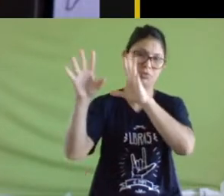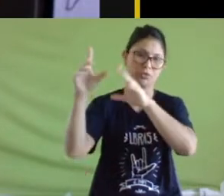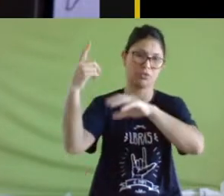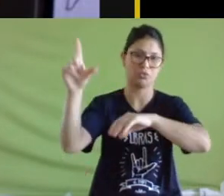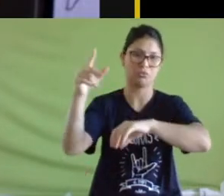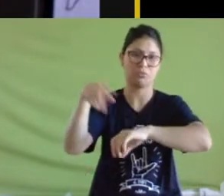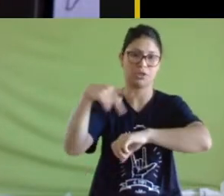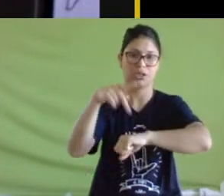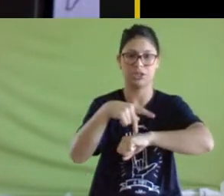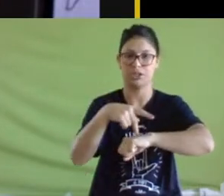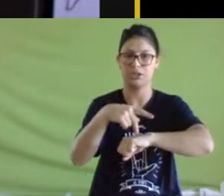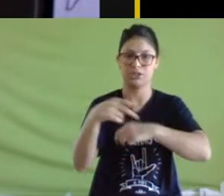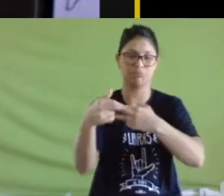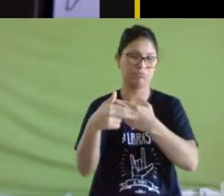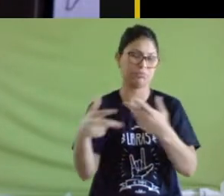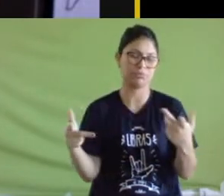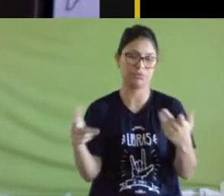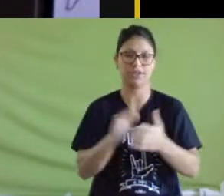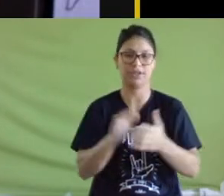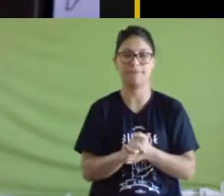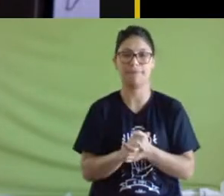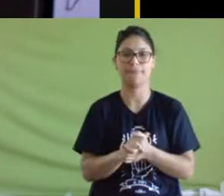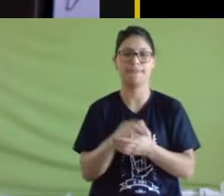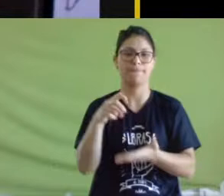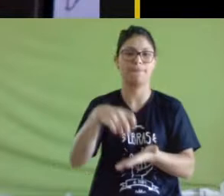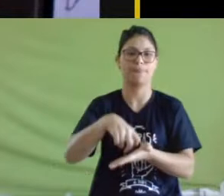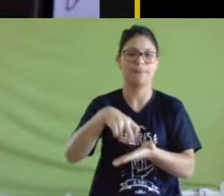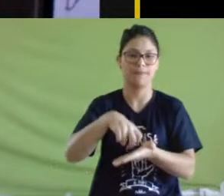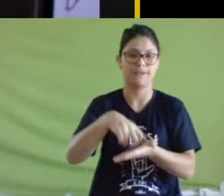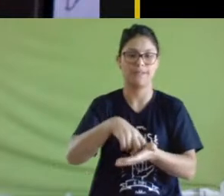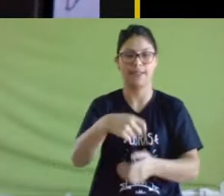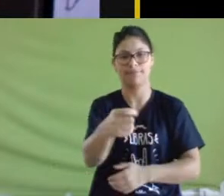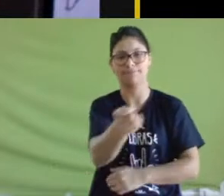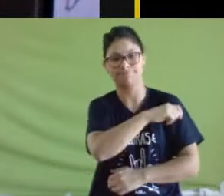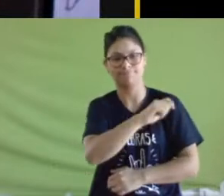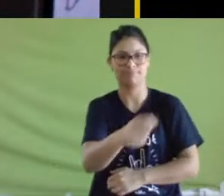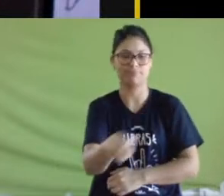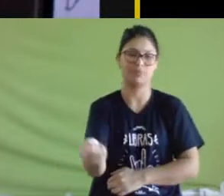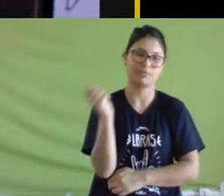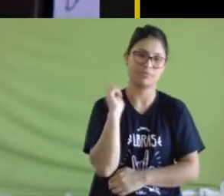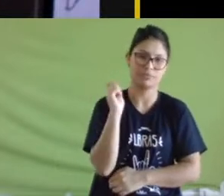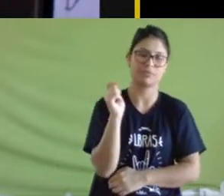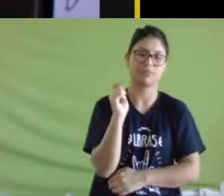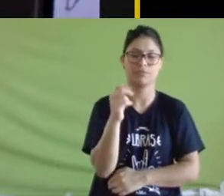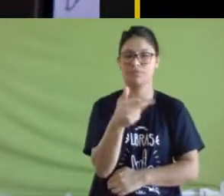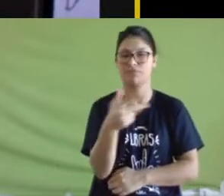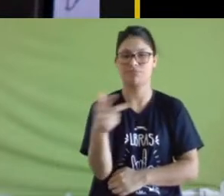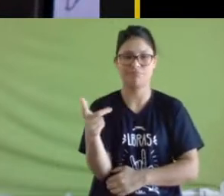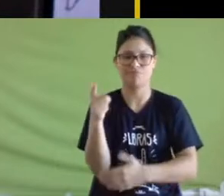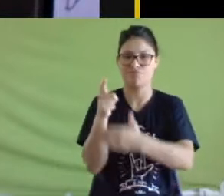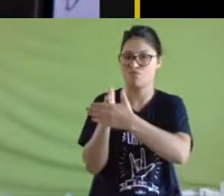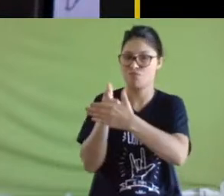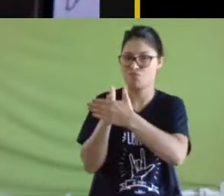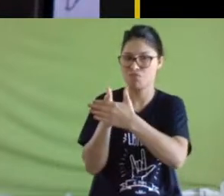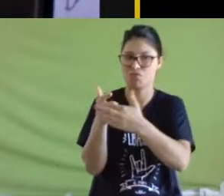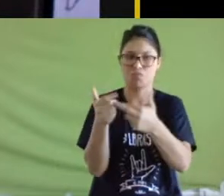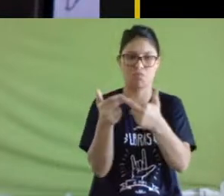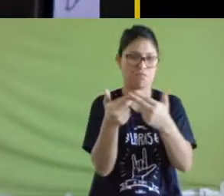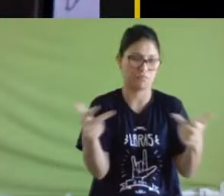etc, etc, etc. O castigo público, o chicote, açoite, a infâmia, etc.